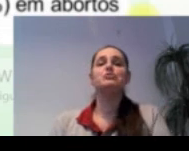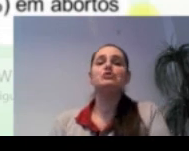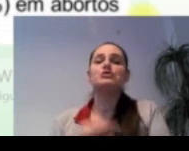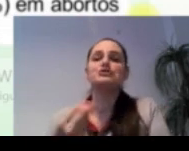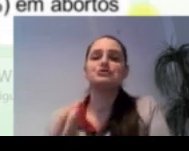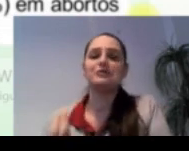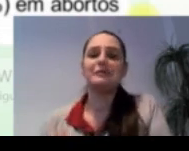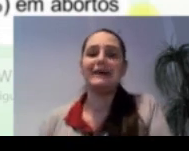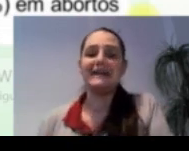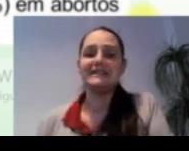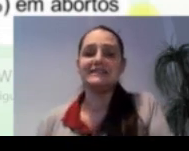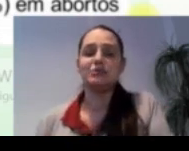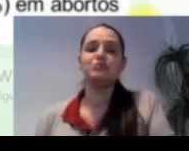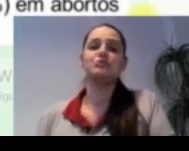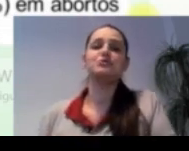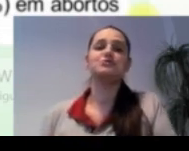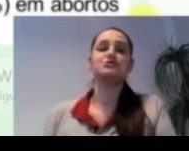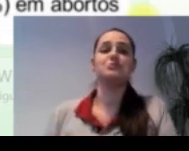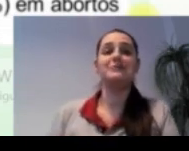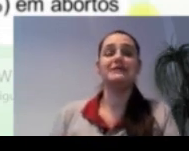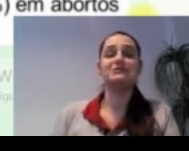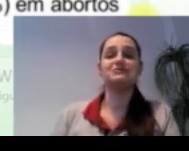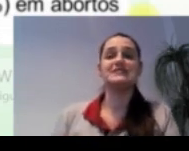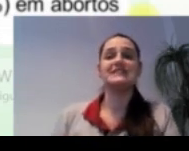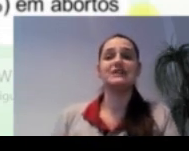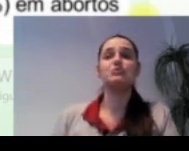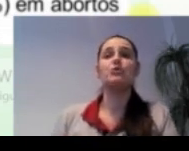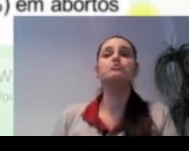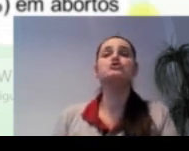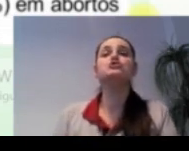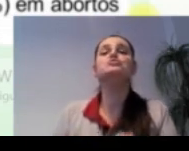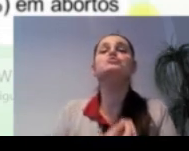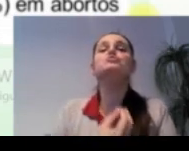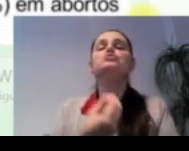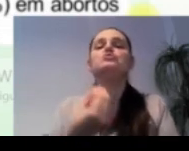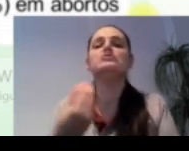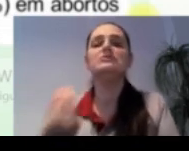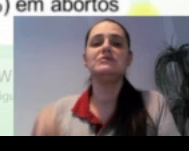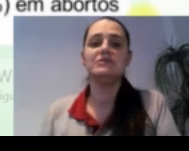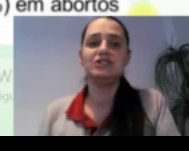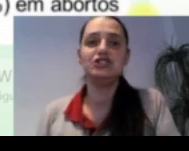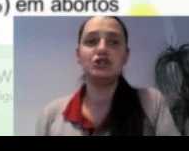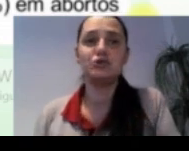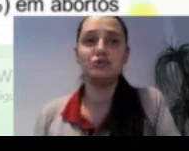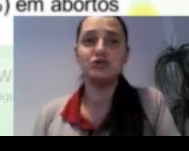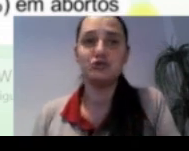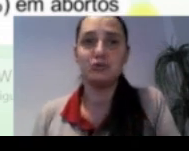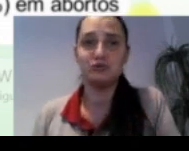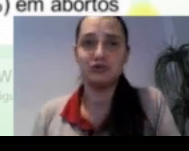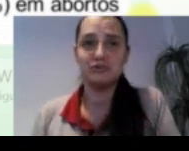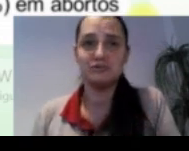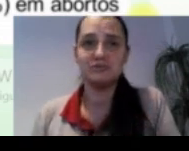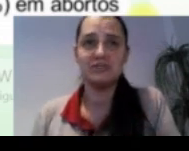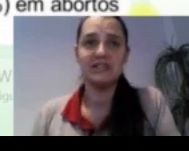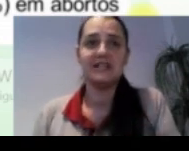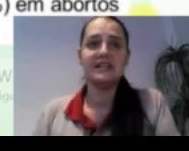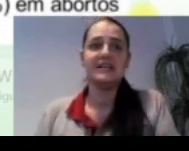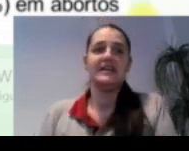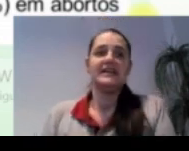você ter um cromossomo a mais ou um cromossomo a menos, você tem um conjunto de